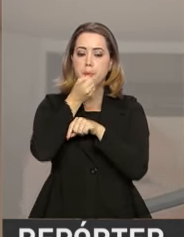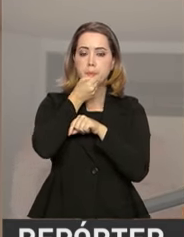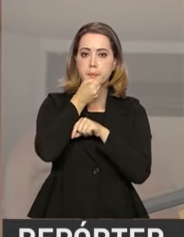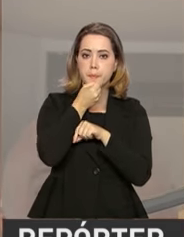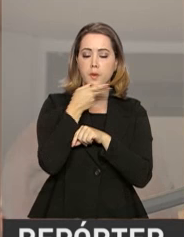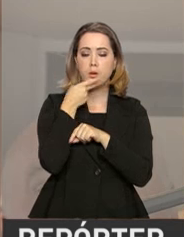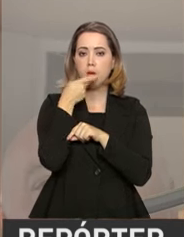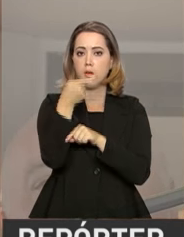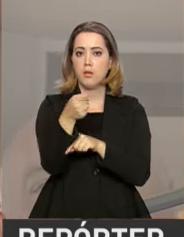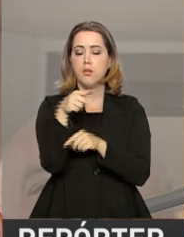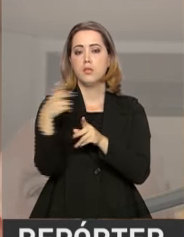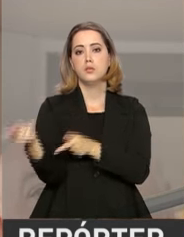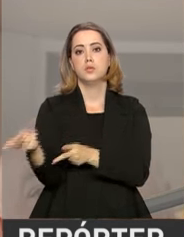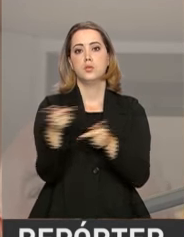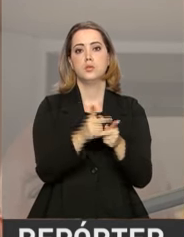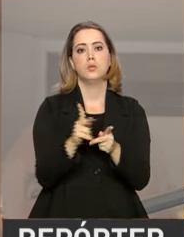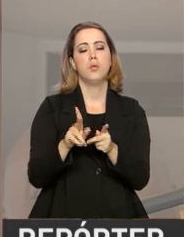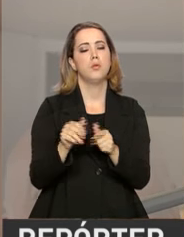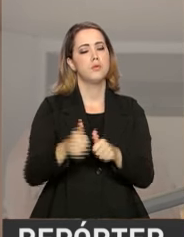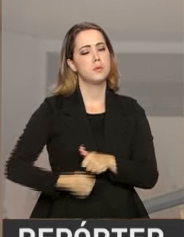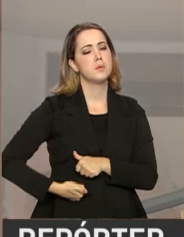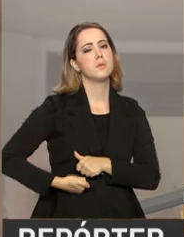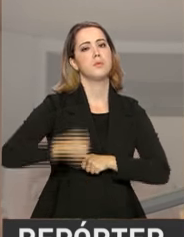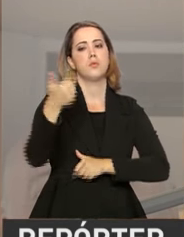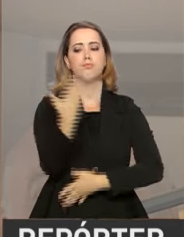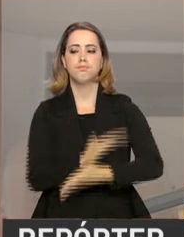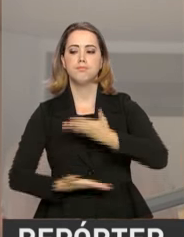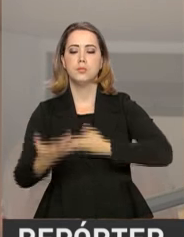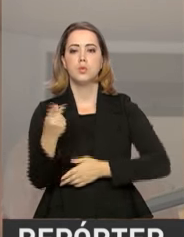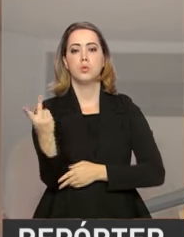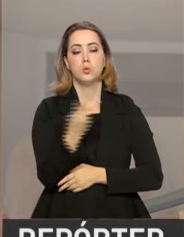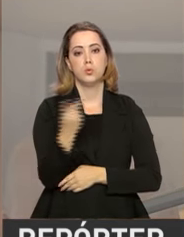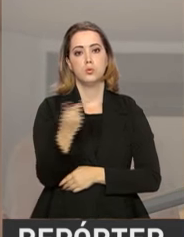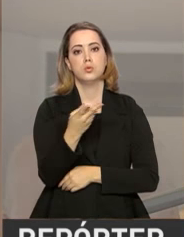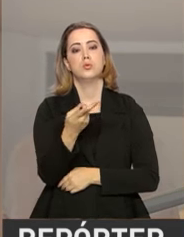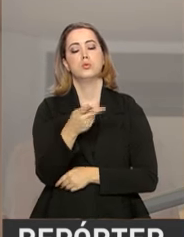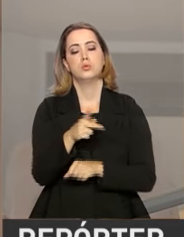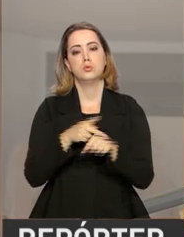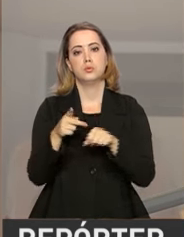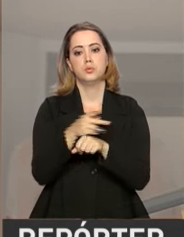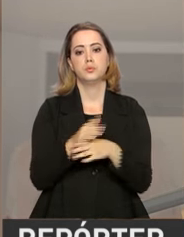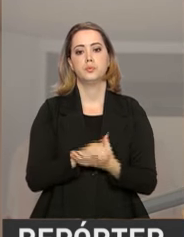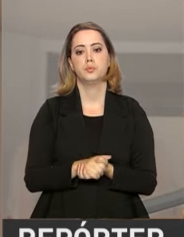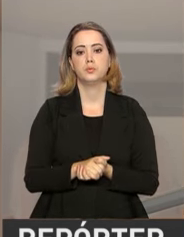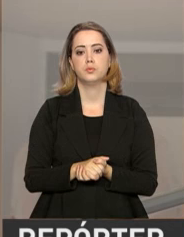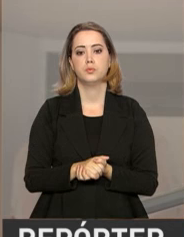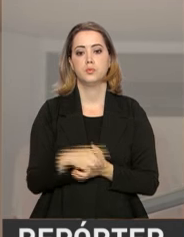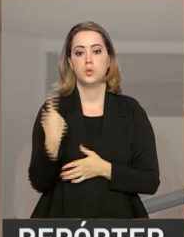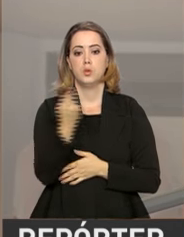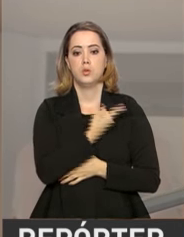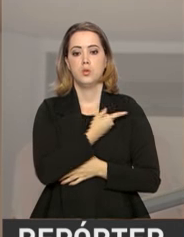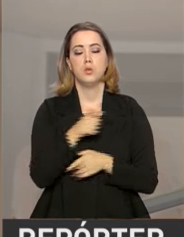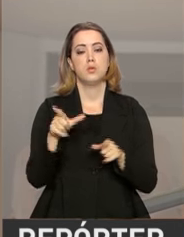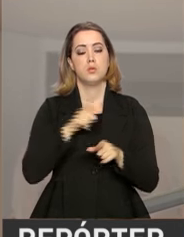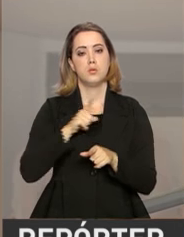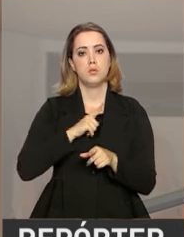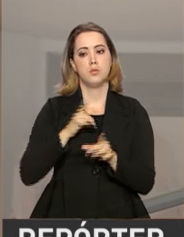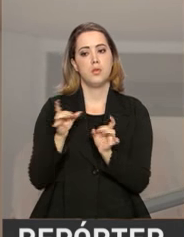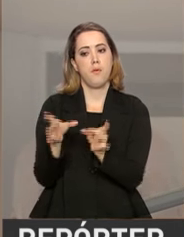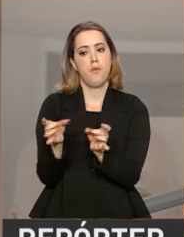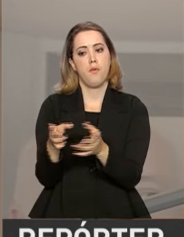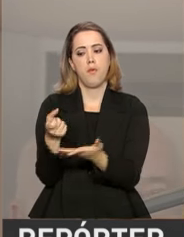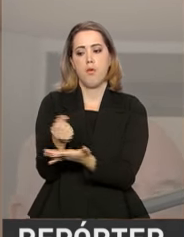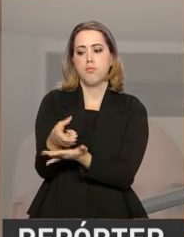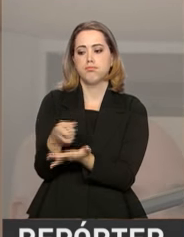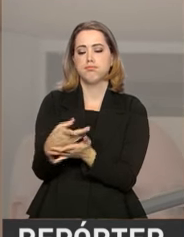jornalistas e disse que a visita reforça as relações entre os dois países. Nós temos níveis de importação e exportação